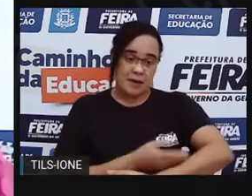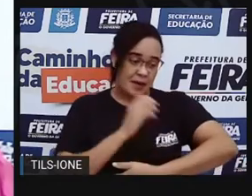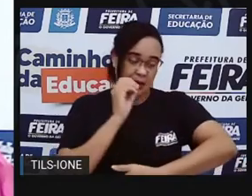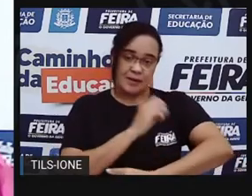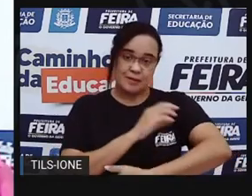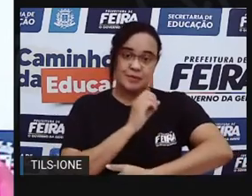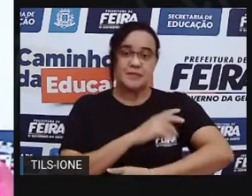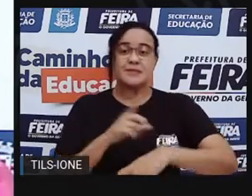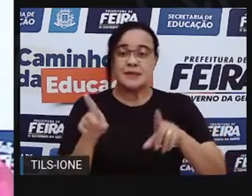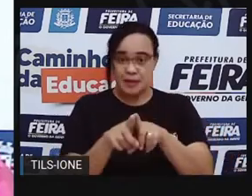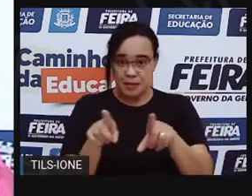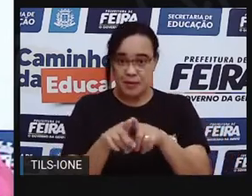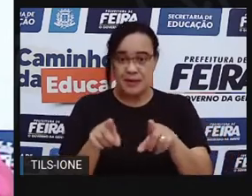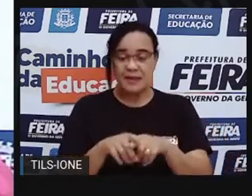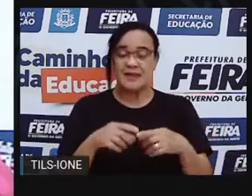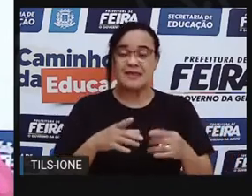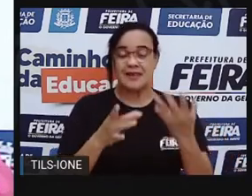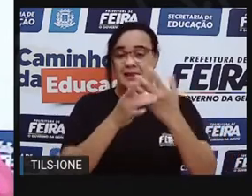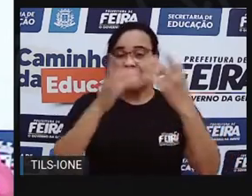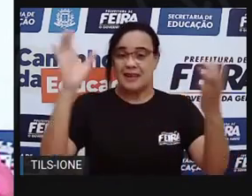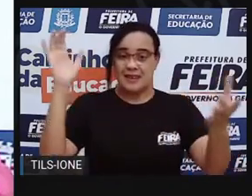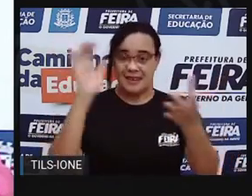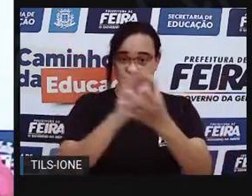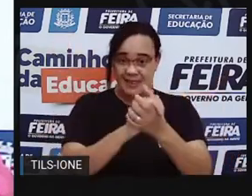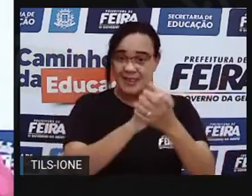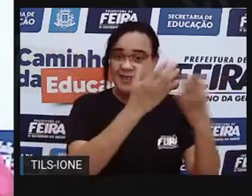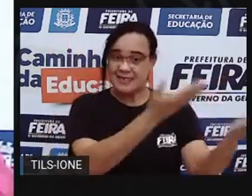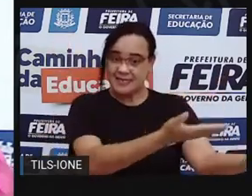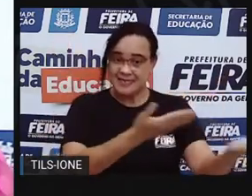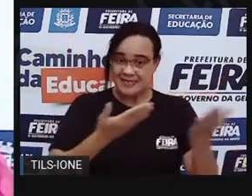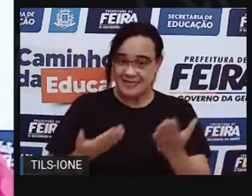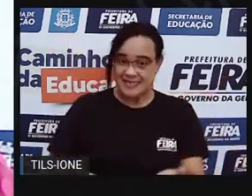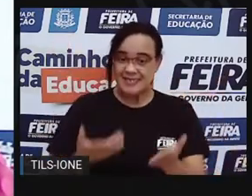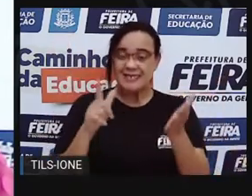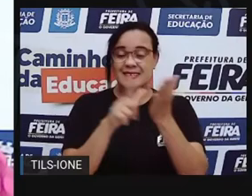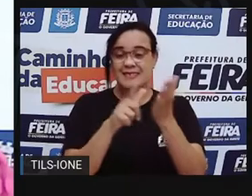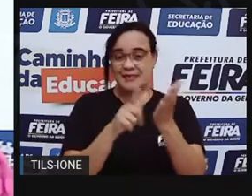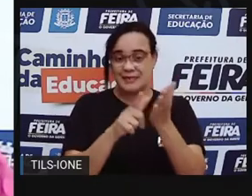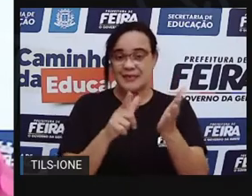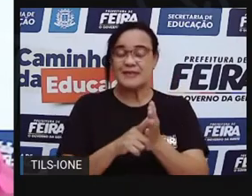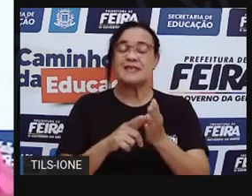casamento e também convite de